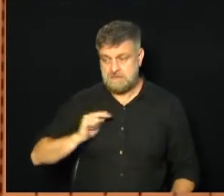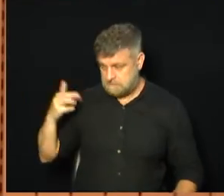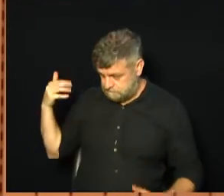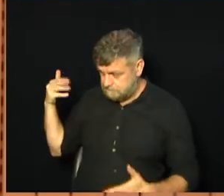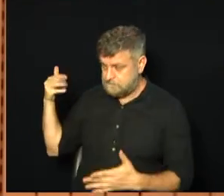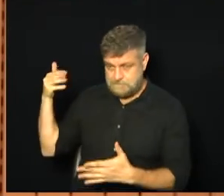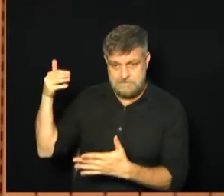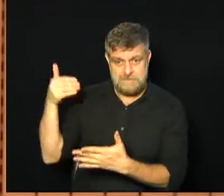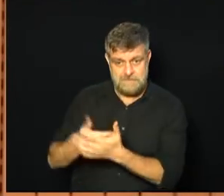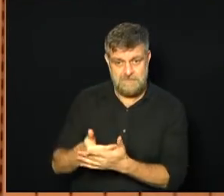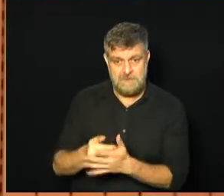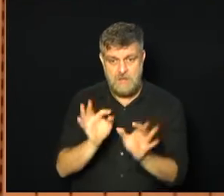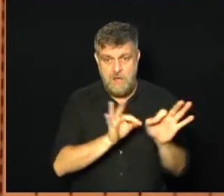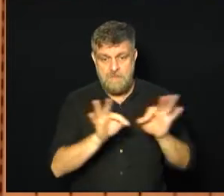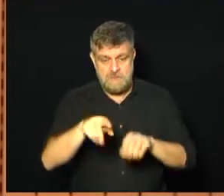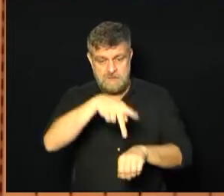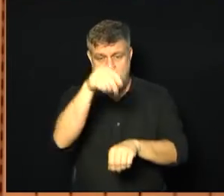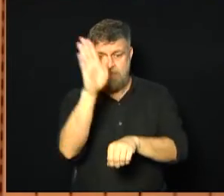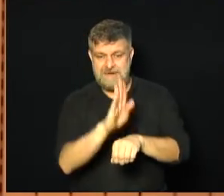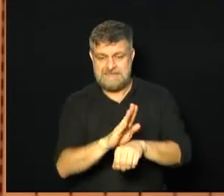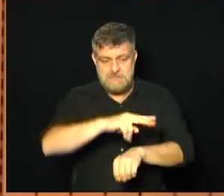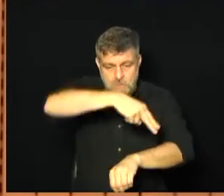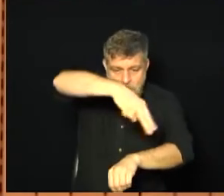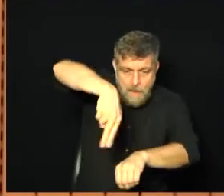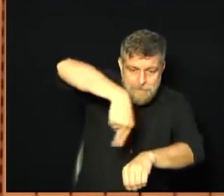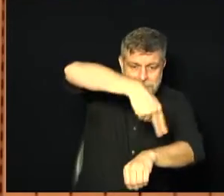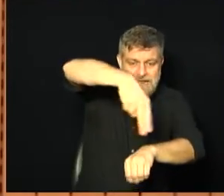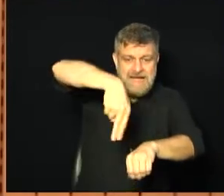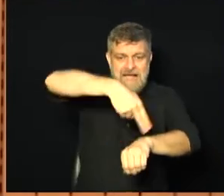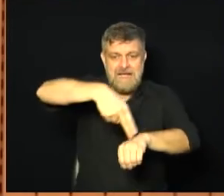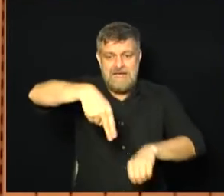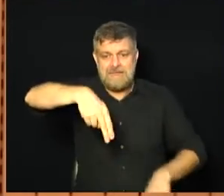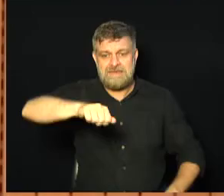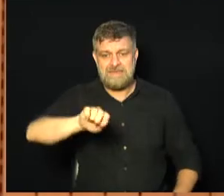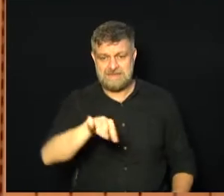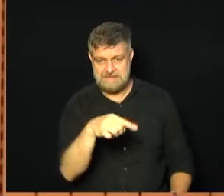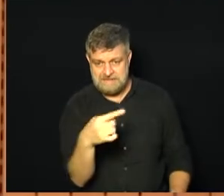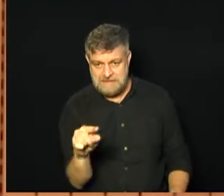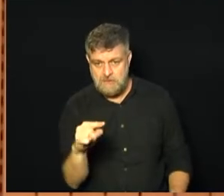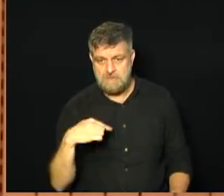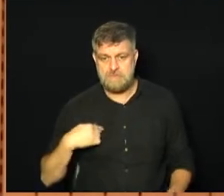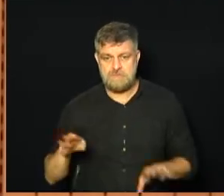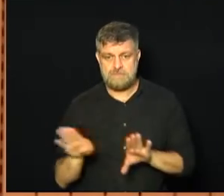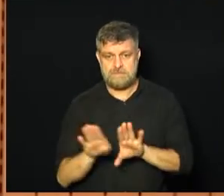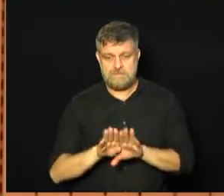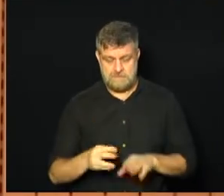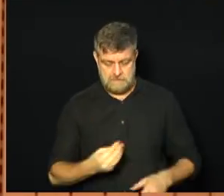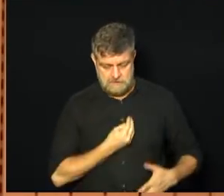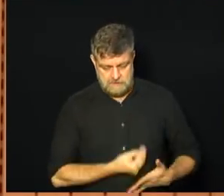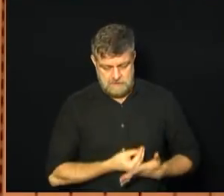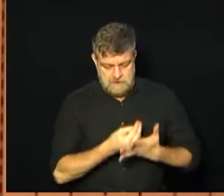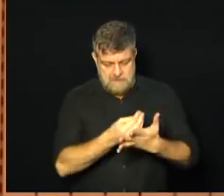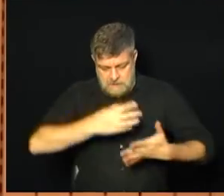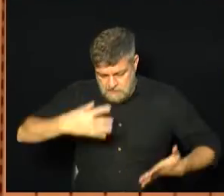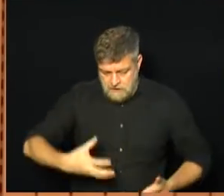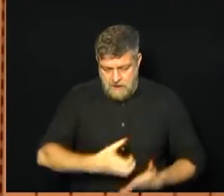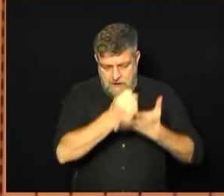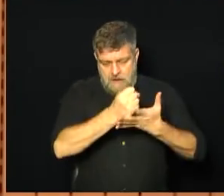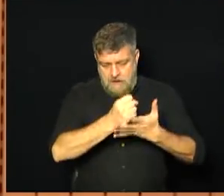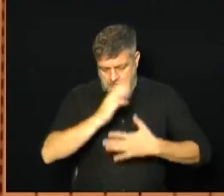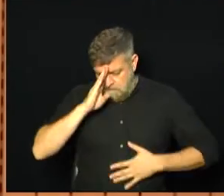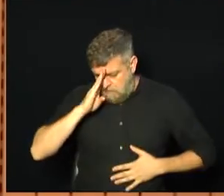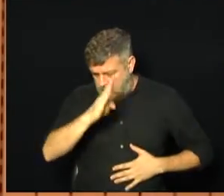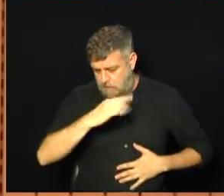de fato, num projeto de Brasil-nação. Né? E, ao mesmo tempo, né, também defender o direito à vida, precioso, né, que